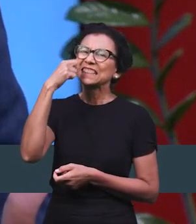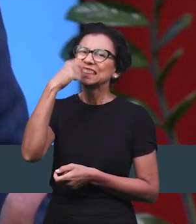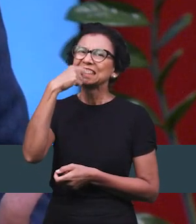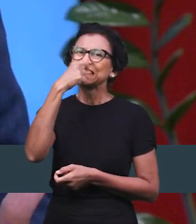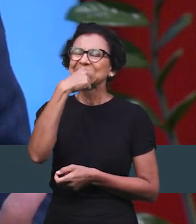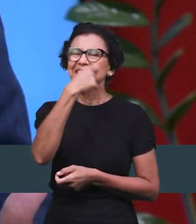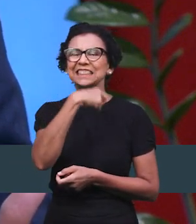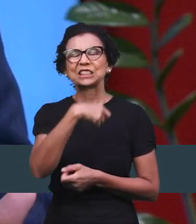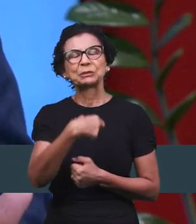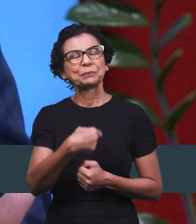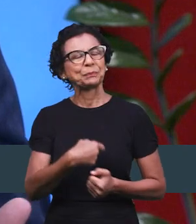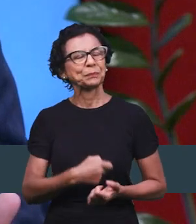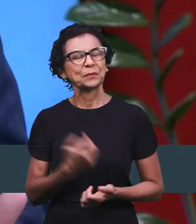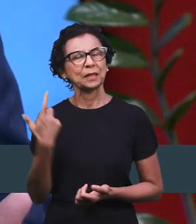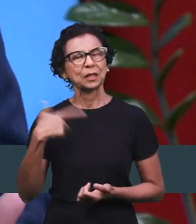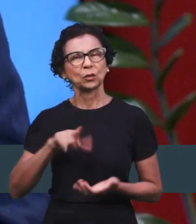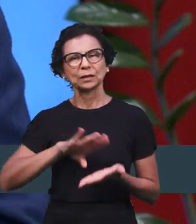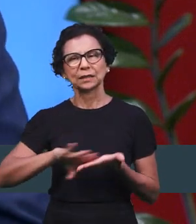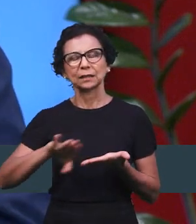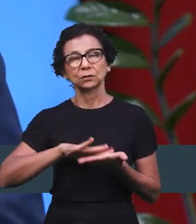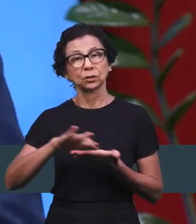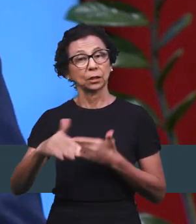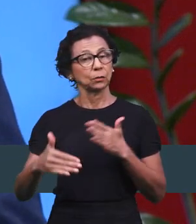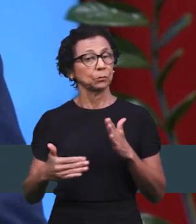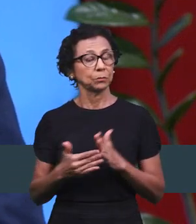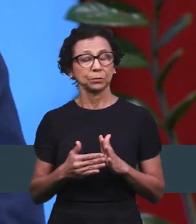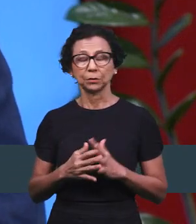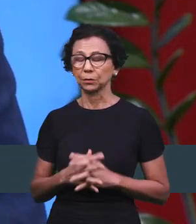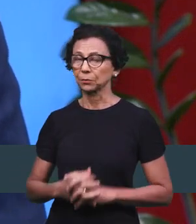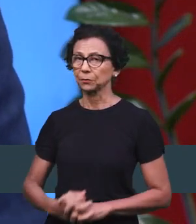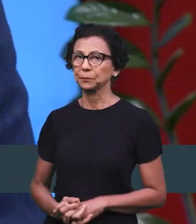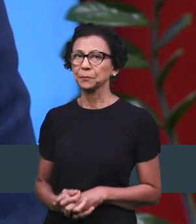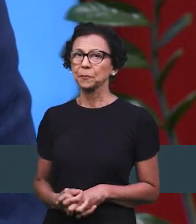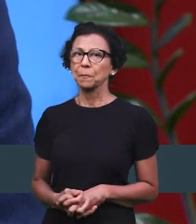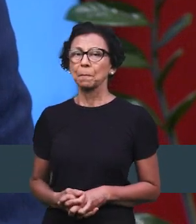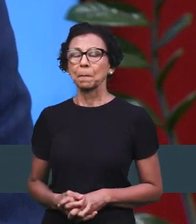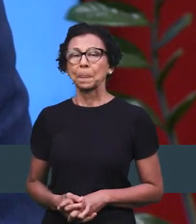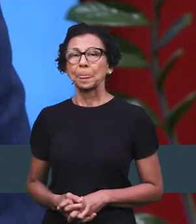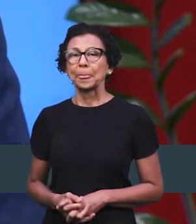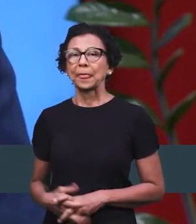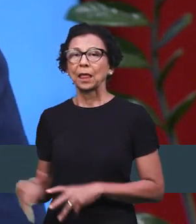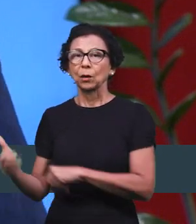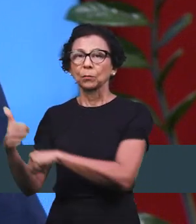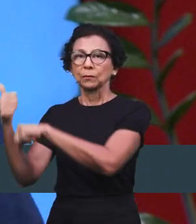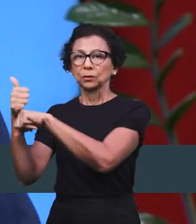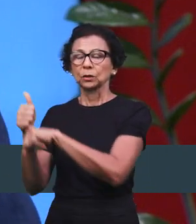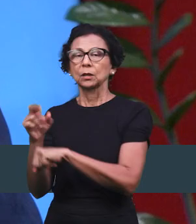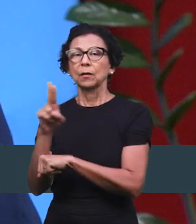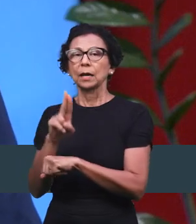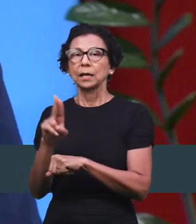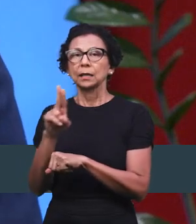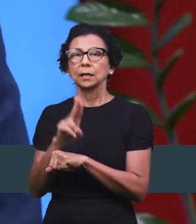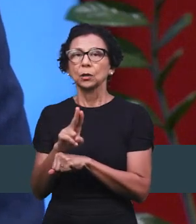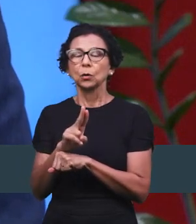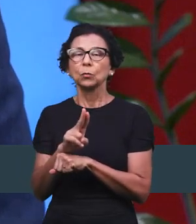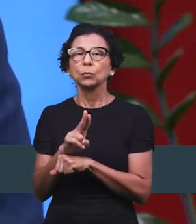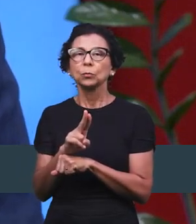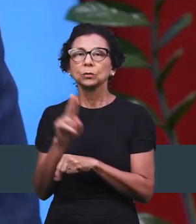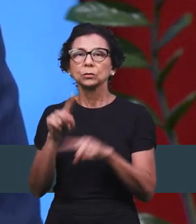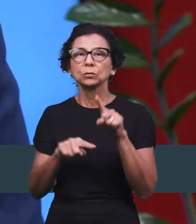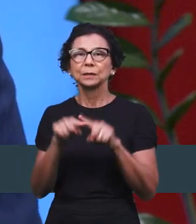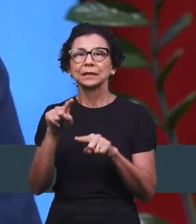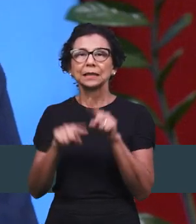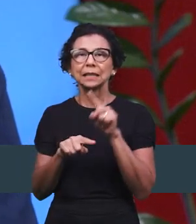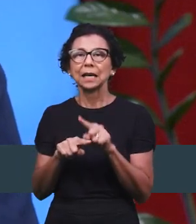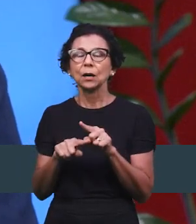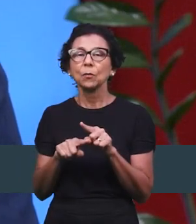usa um instrumental específico, um equipamento diferenciado, o tártaro ele começa de baixo para cima. Então você